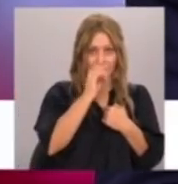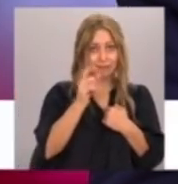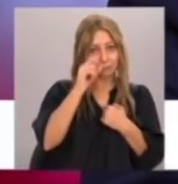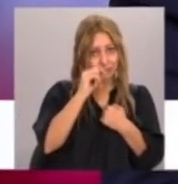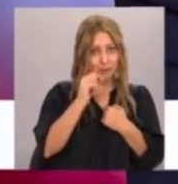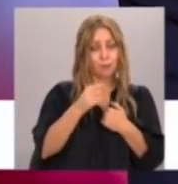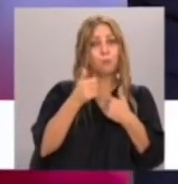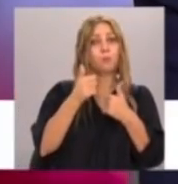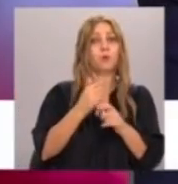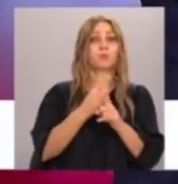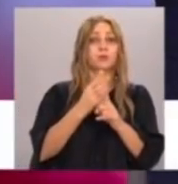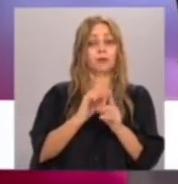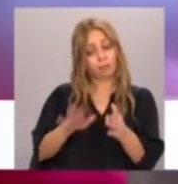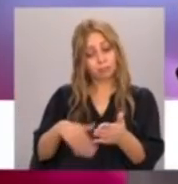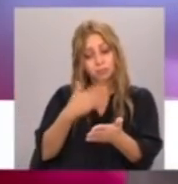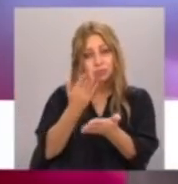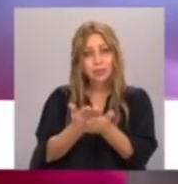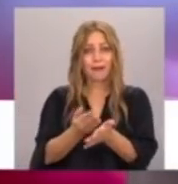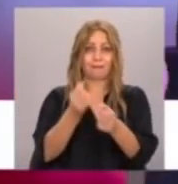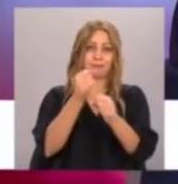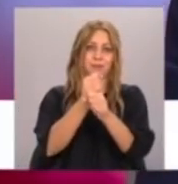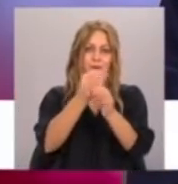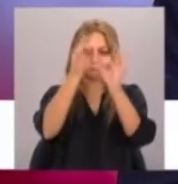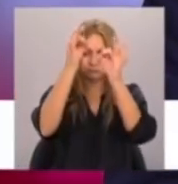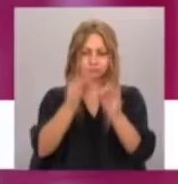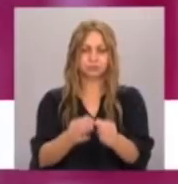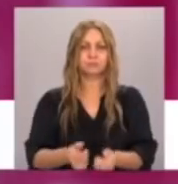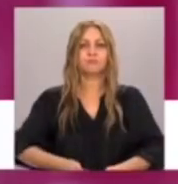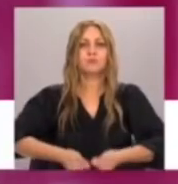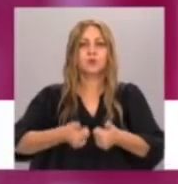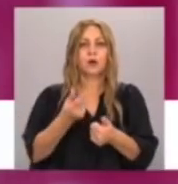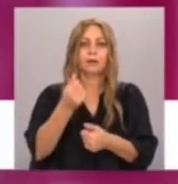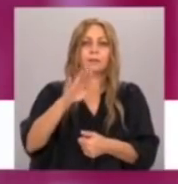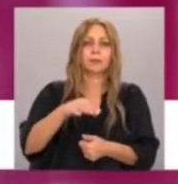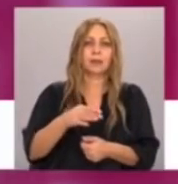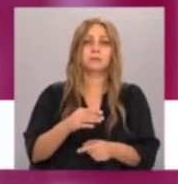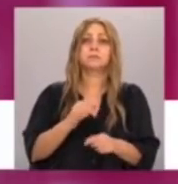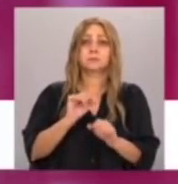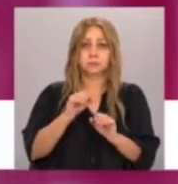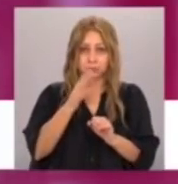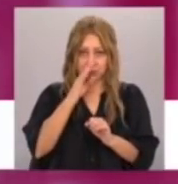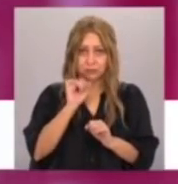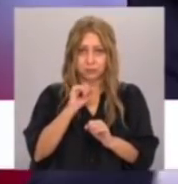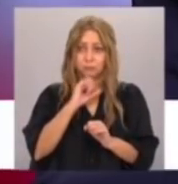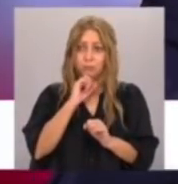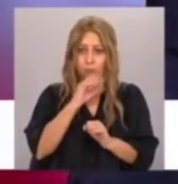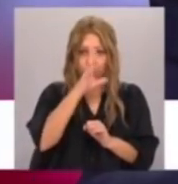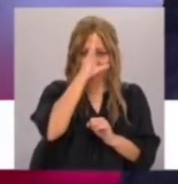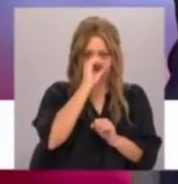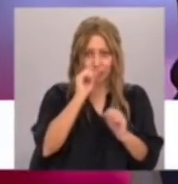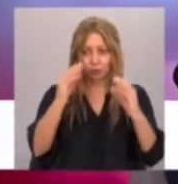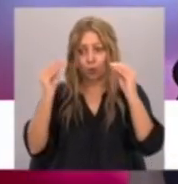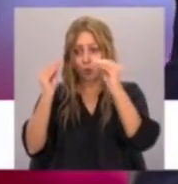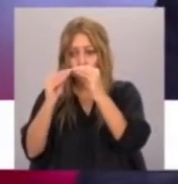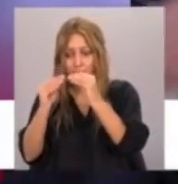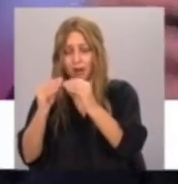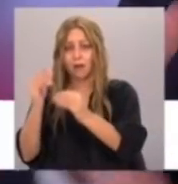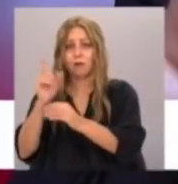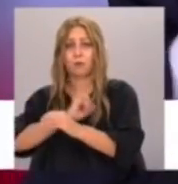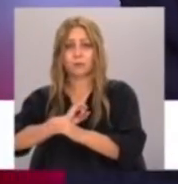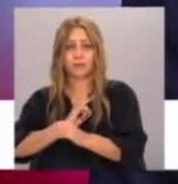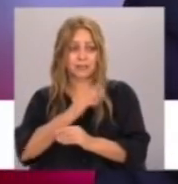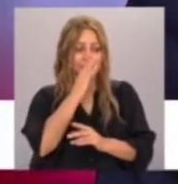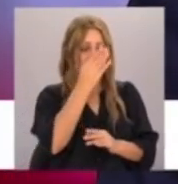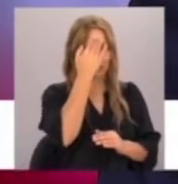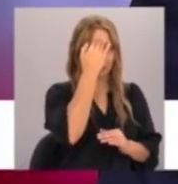Pois porque conseguimos prestar um serviço melhor e mais barato porque se assim for porque é que havemos contratualizar com o privado quando a capacidade instalada pública não